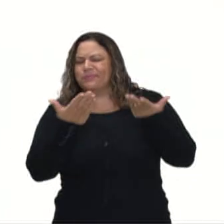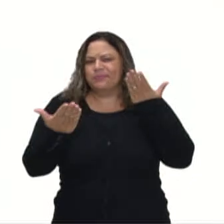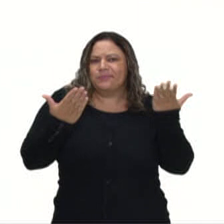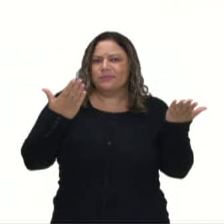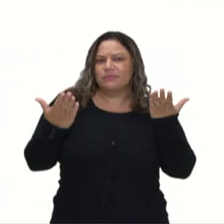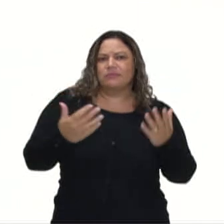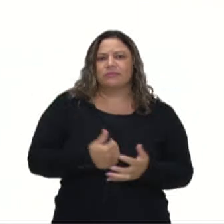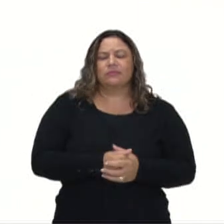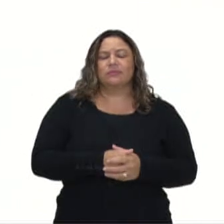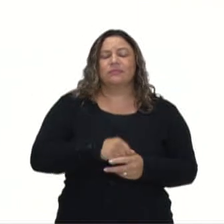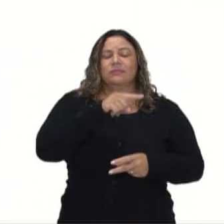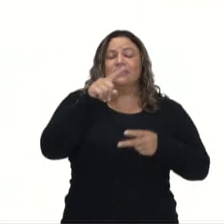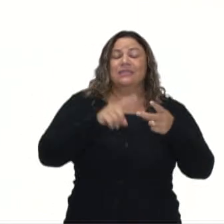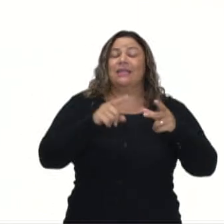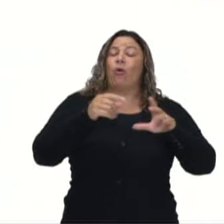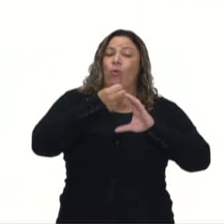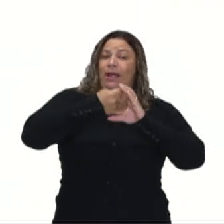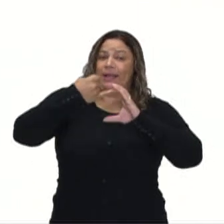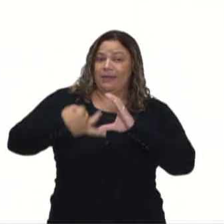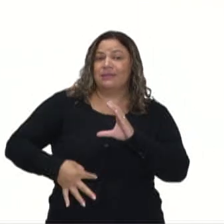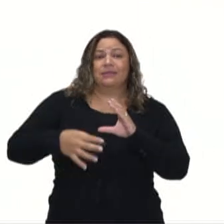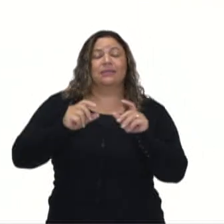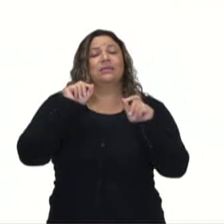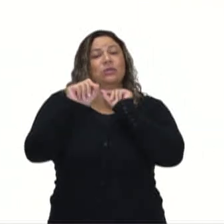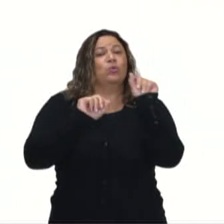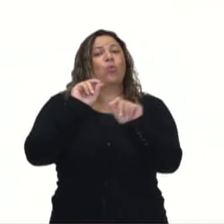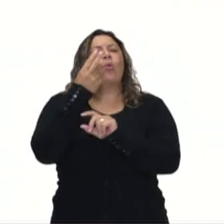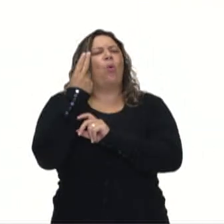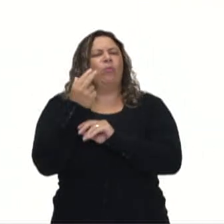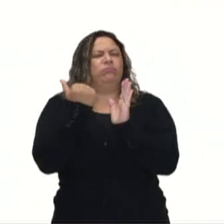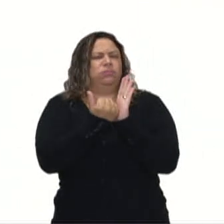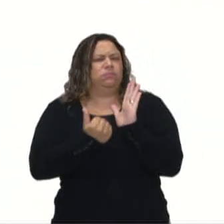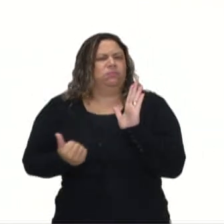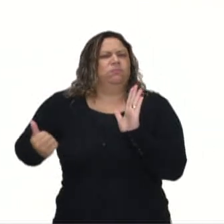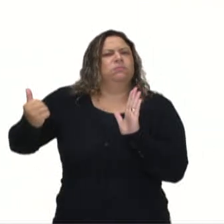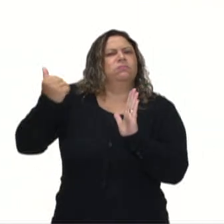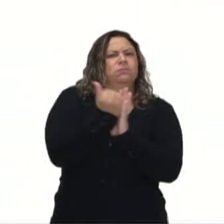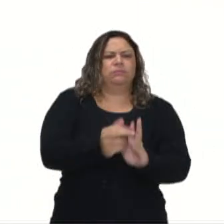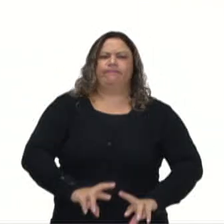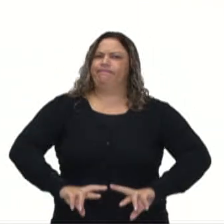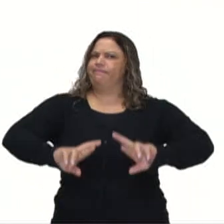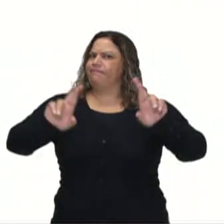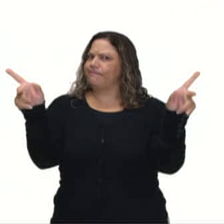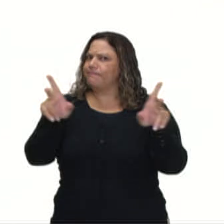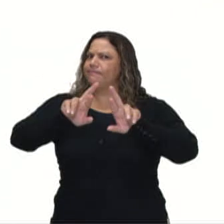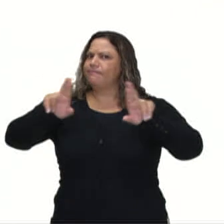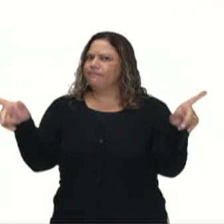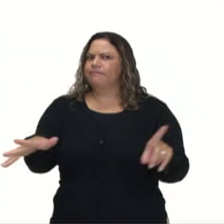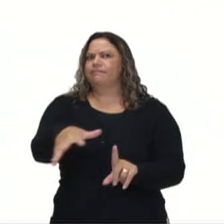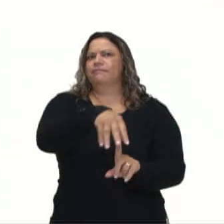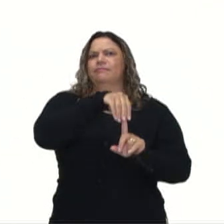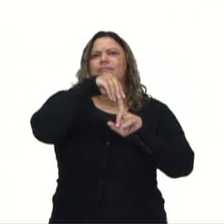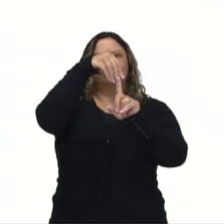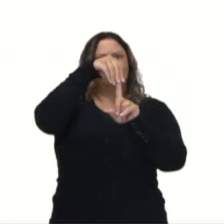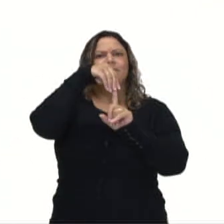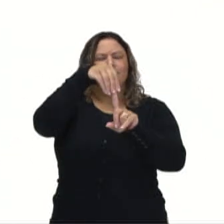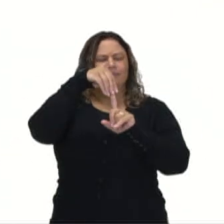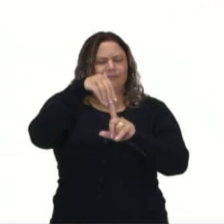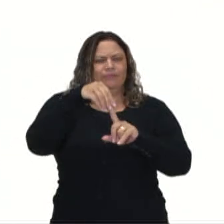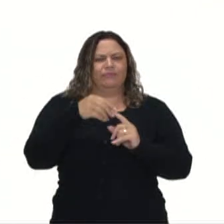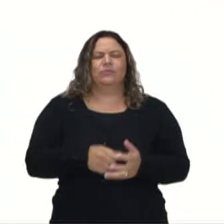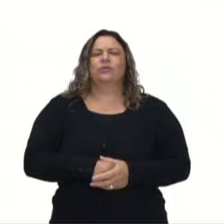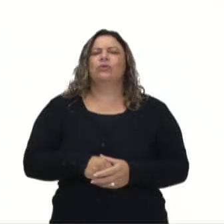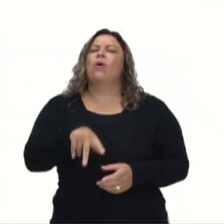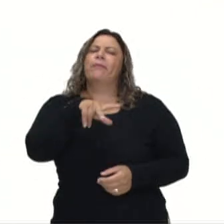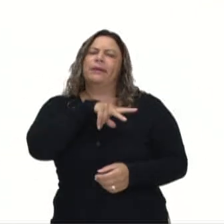ainda característica ou atributo de excêntrico, qualidade do que é único, singular, particularidade do